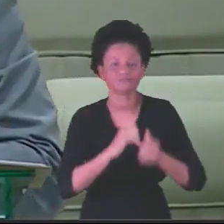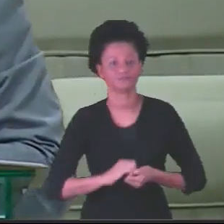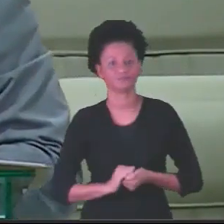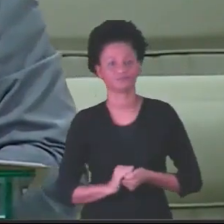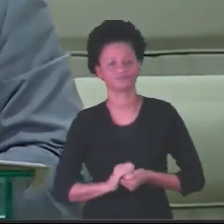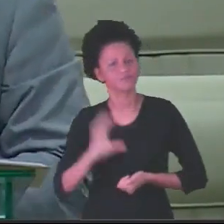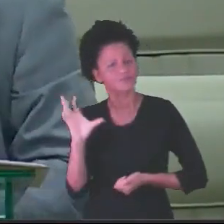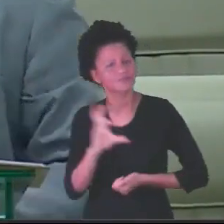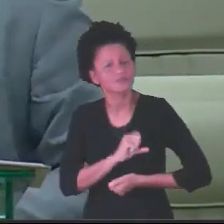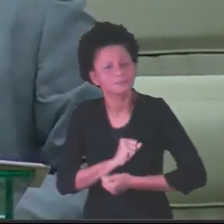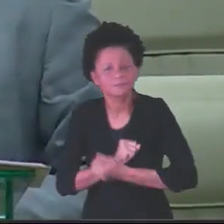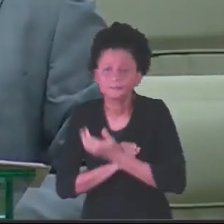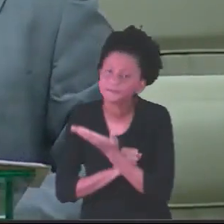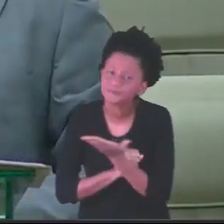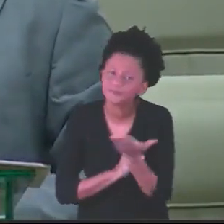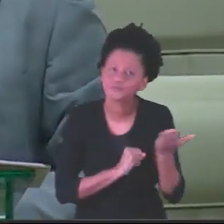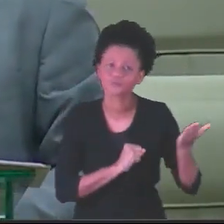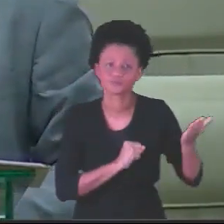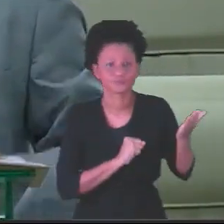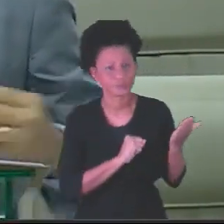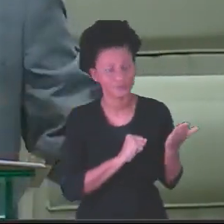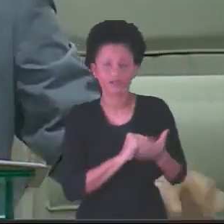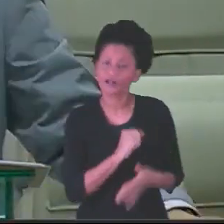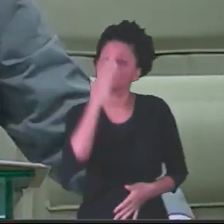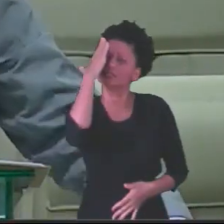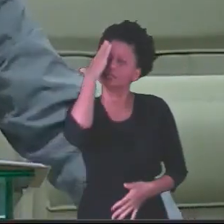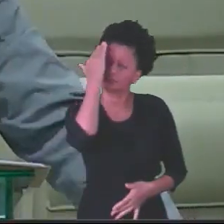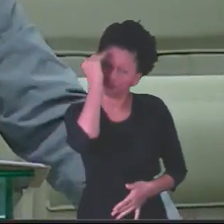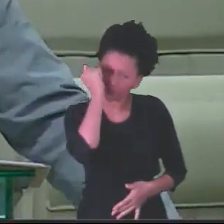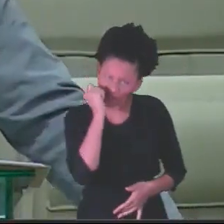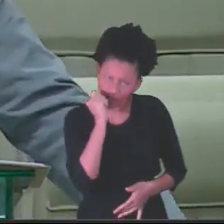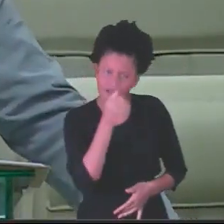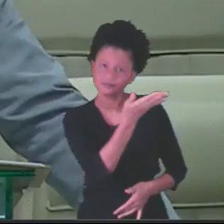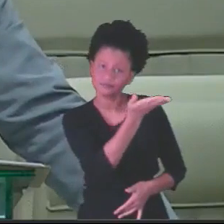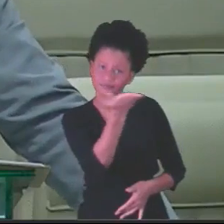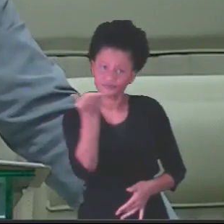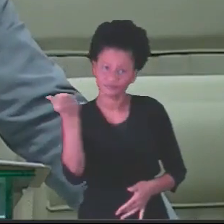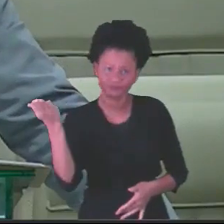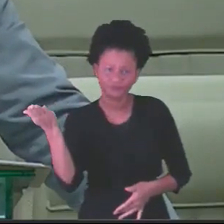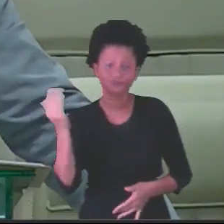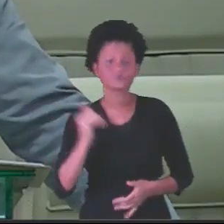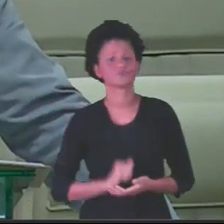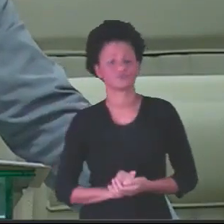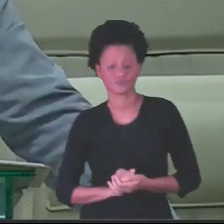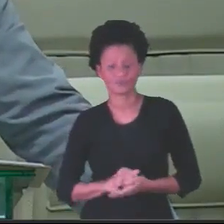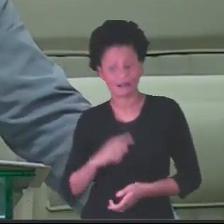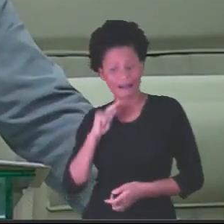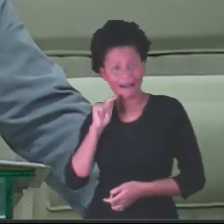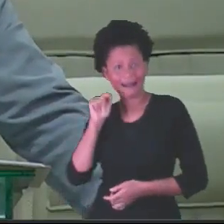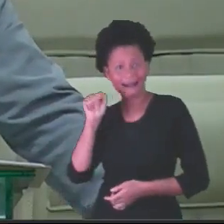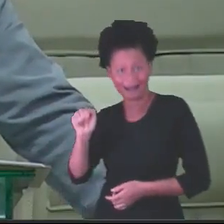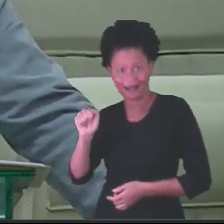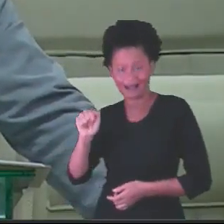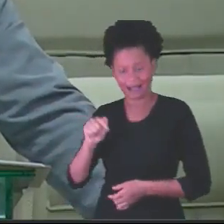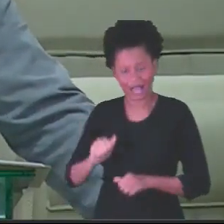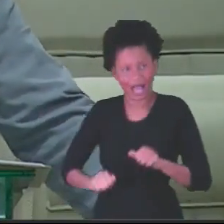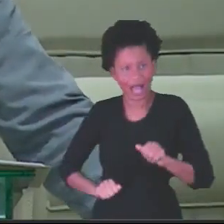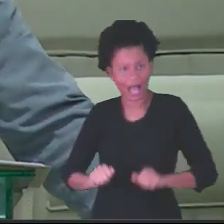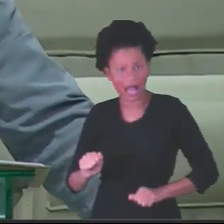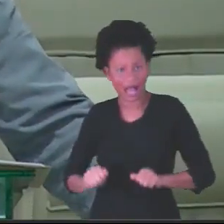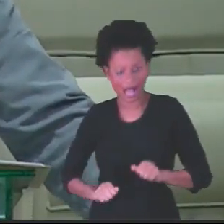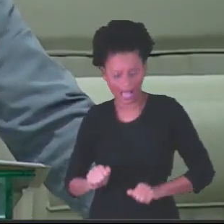olá meus amados irmãos os irmãos sabem que lá em atos dos apóstolos